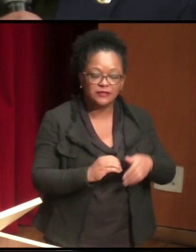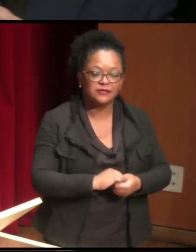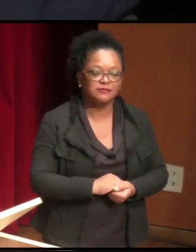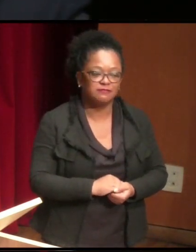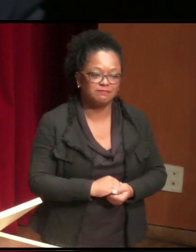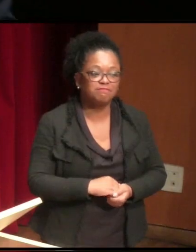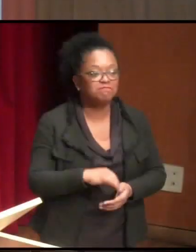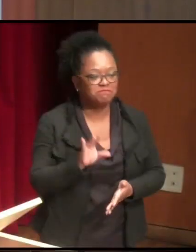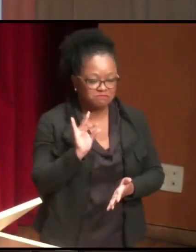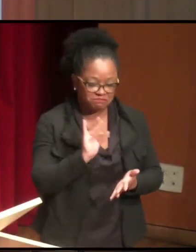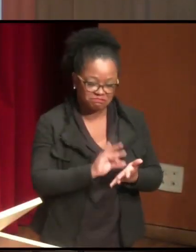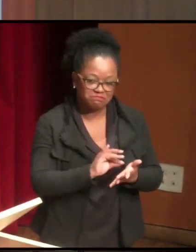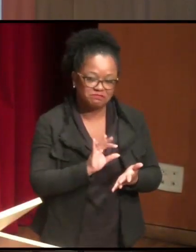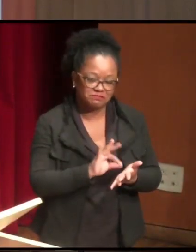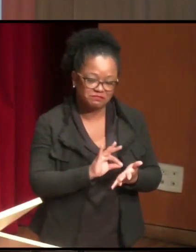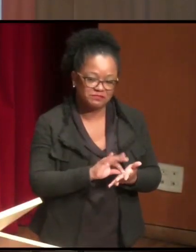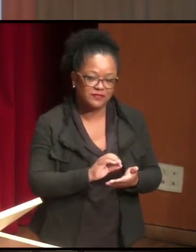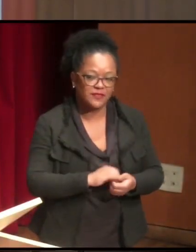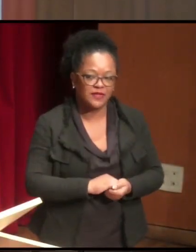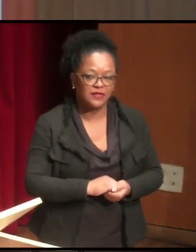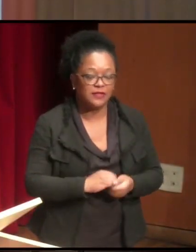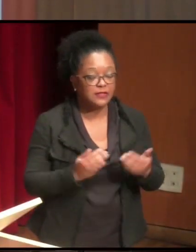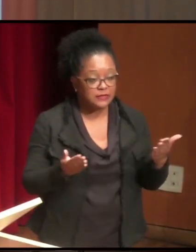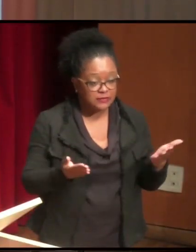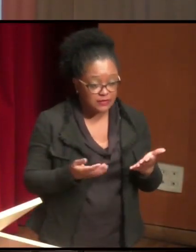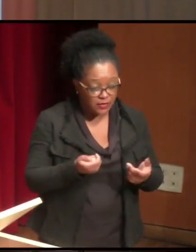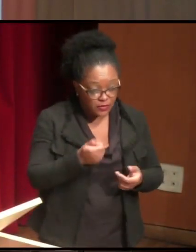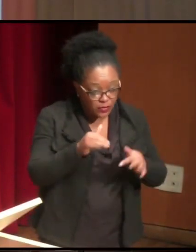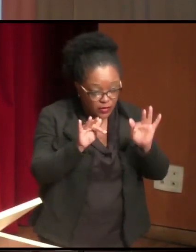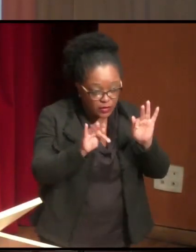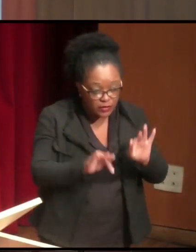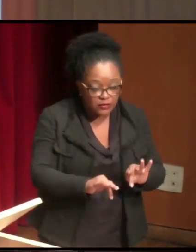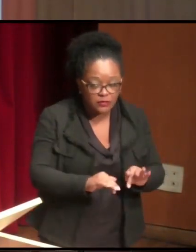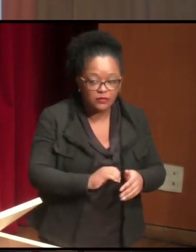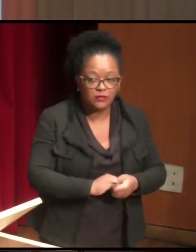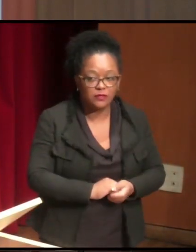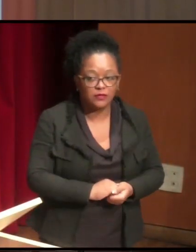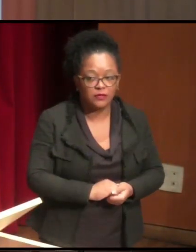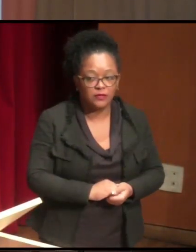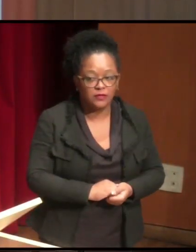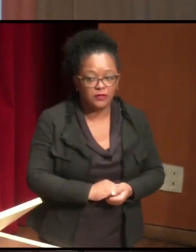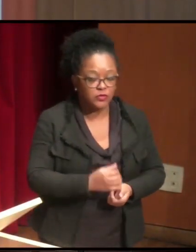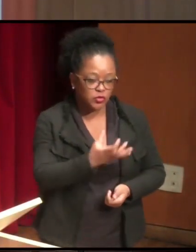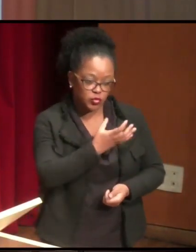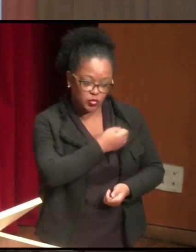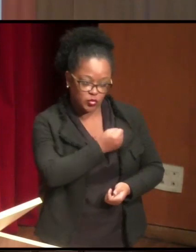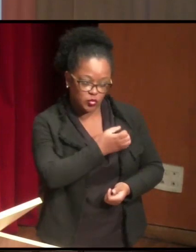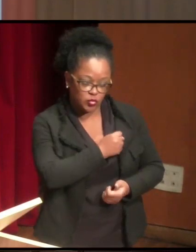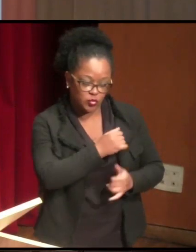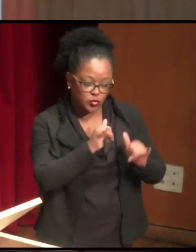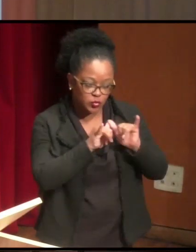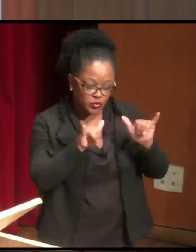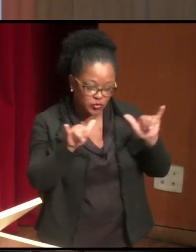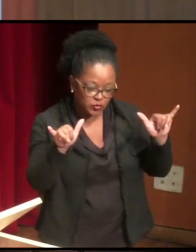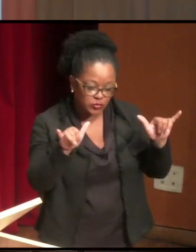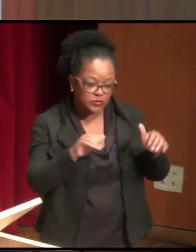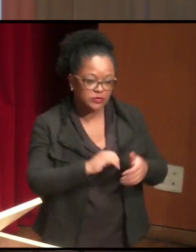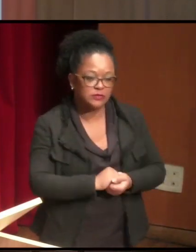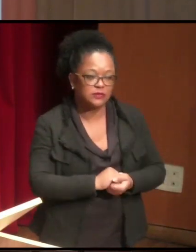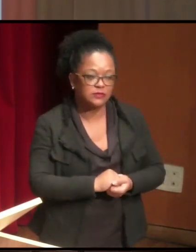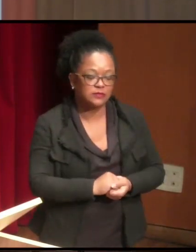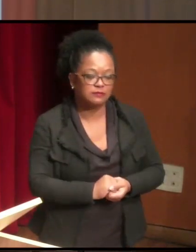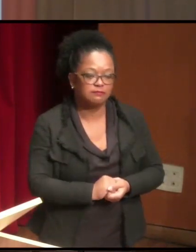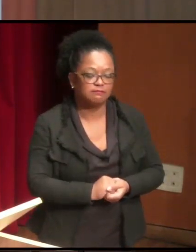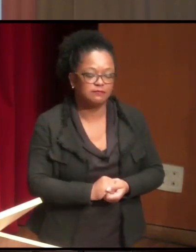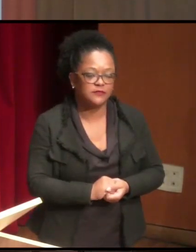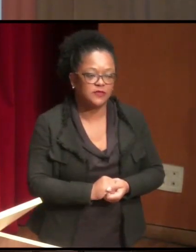que exatamente legal. Exatamente. Top, e para a gente estar caminhando para o final, eu só queria passar alguns números para vocês perceberem